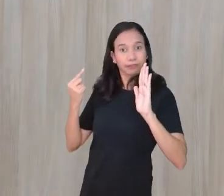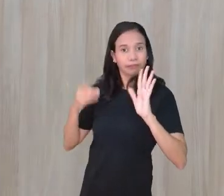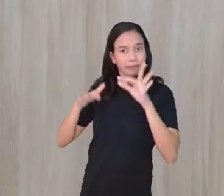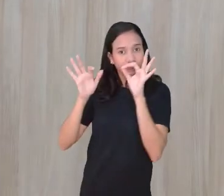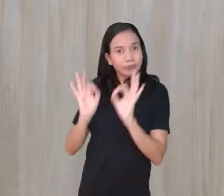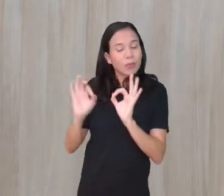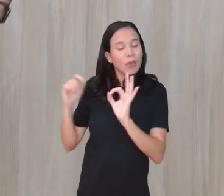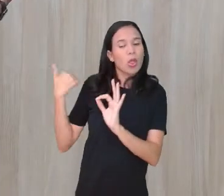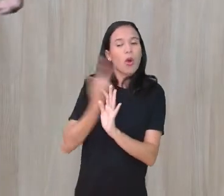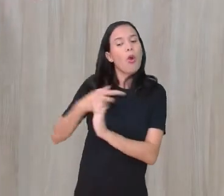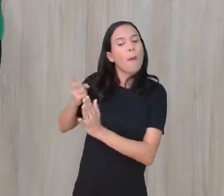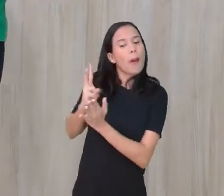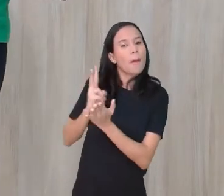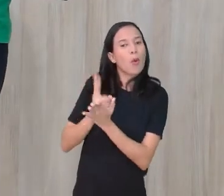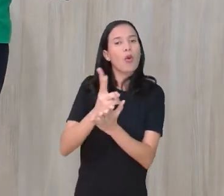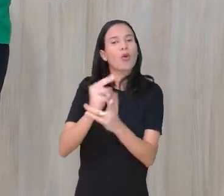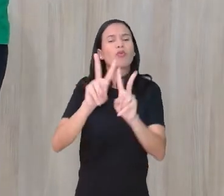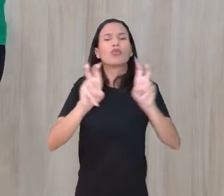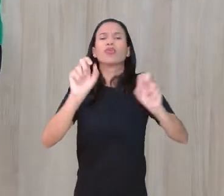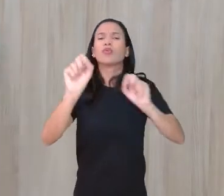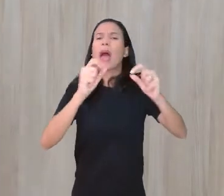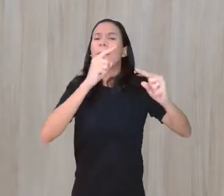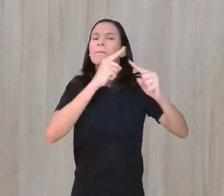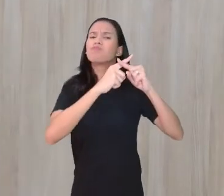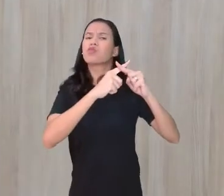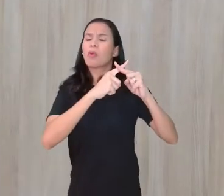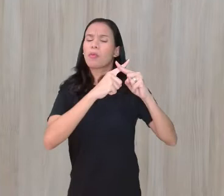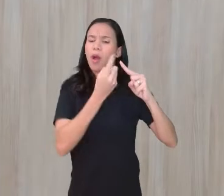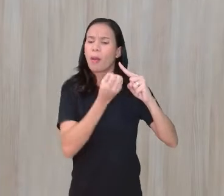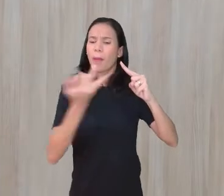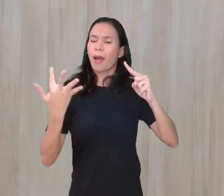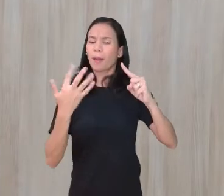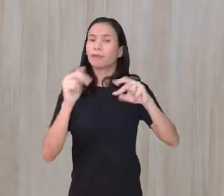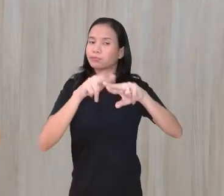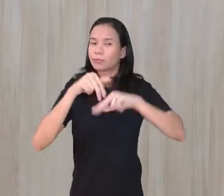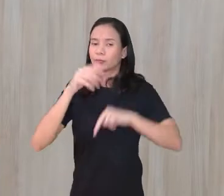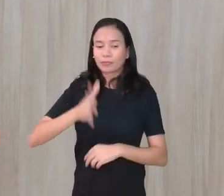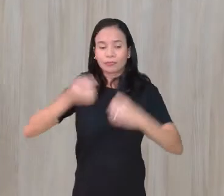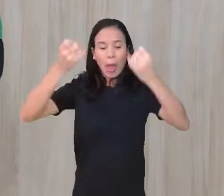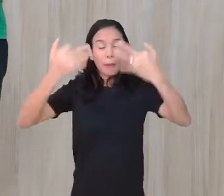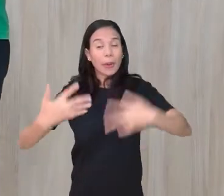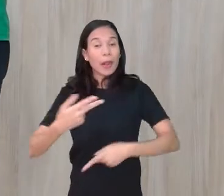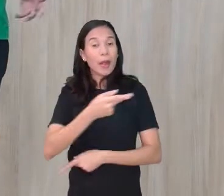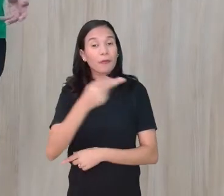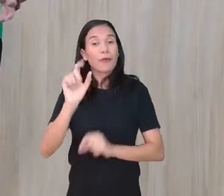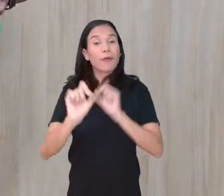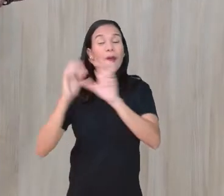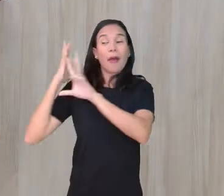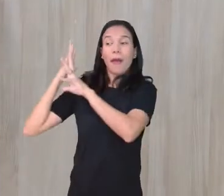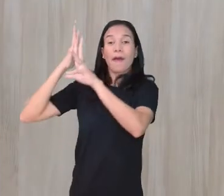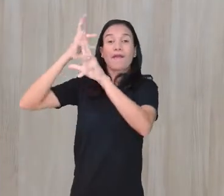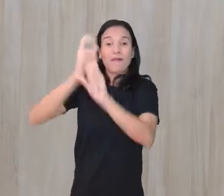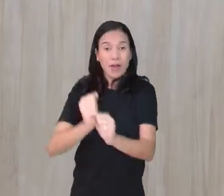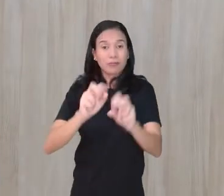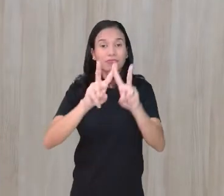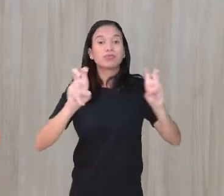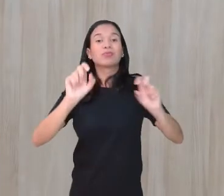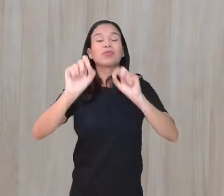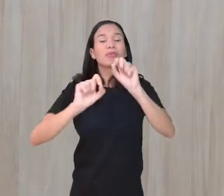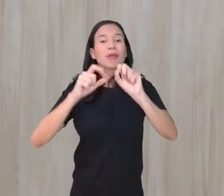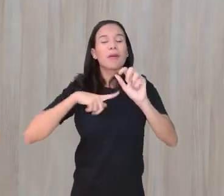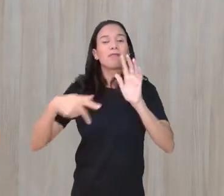aula passada sobre multiplicação, né? Eu falei para vocês aí uma revisão sobre a ideia